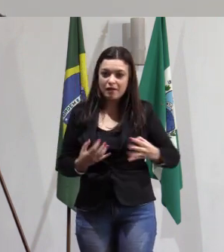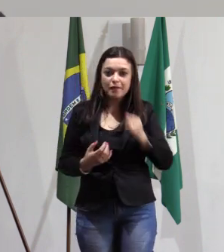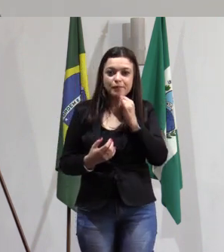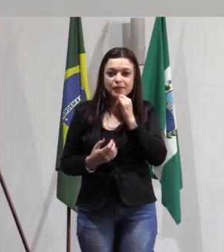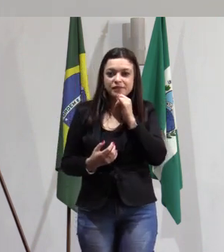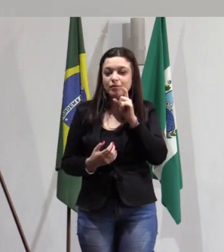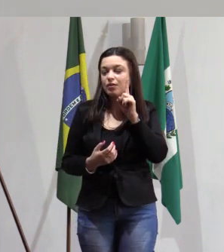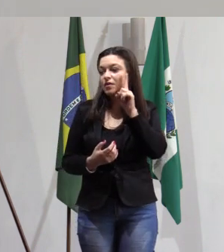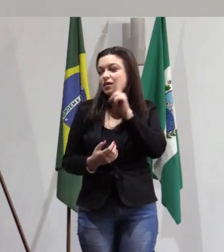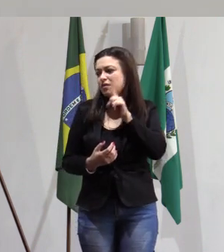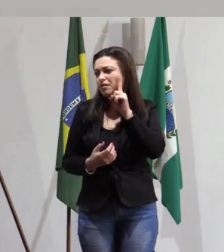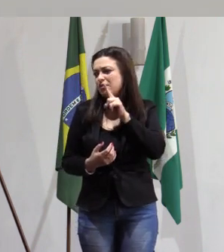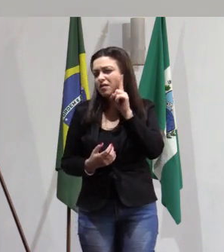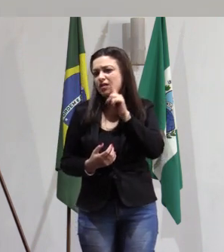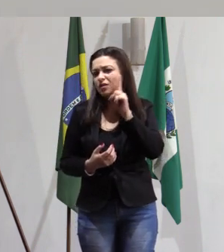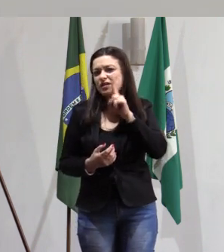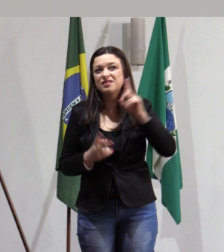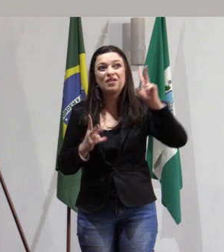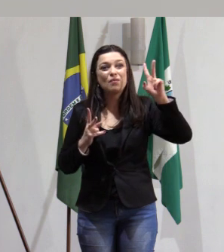excelência, caríssimas,